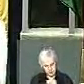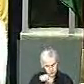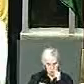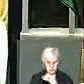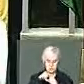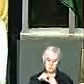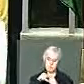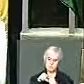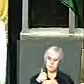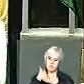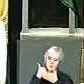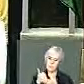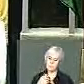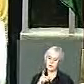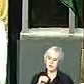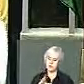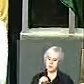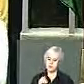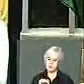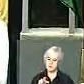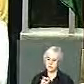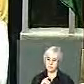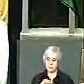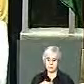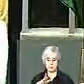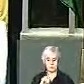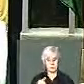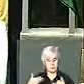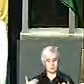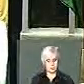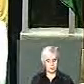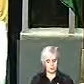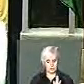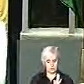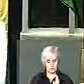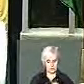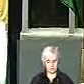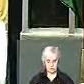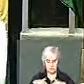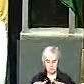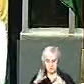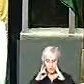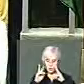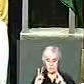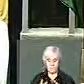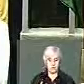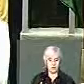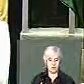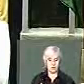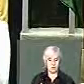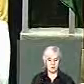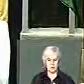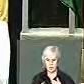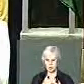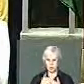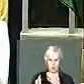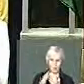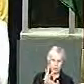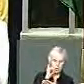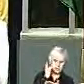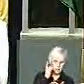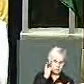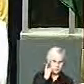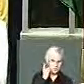pela democracia. E este parlamento jamais poderá ouvir de qualquer dos parlamentares,